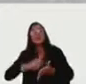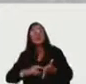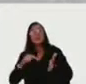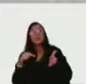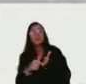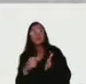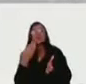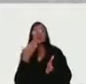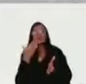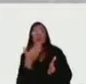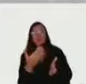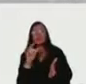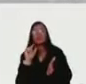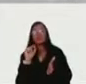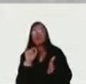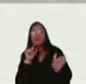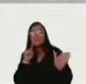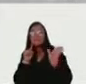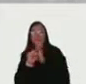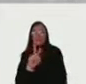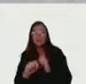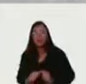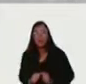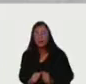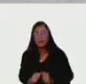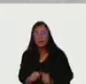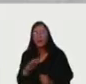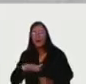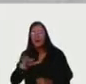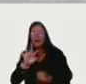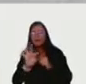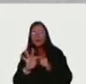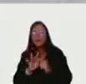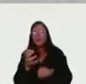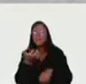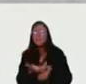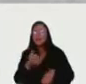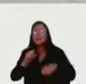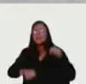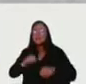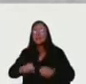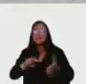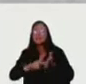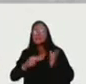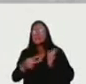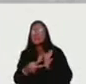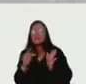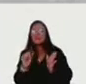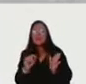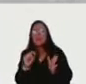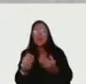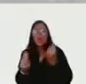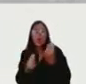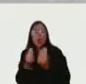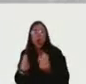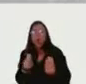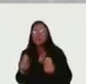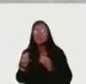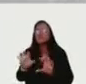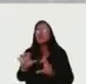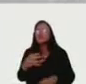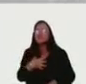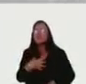parte técnica do que seria uma praça para ciclistas, para que esse mandato, essa